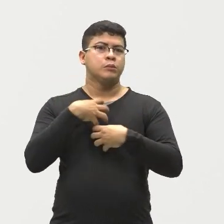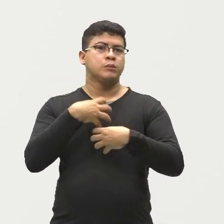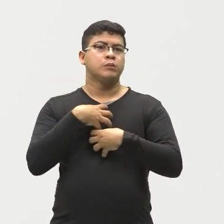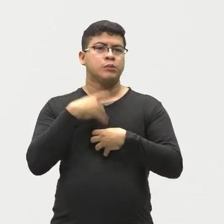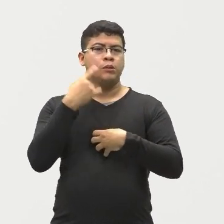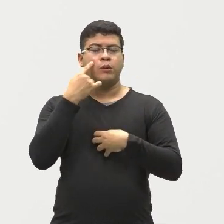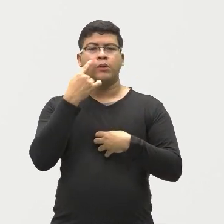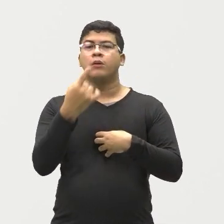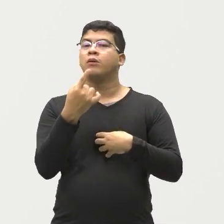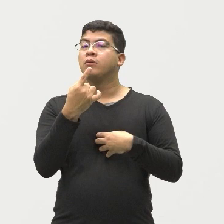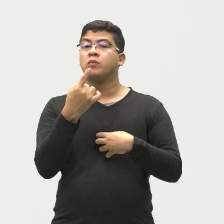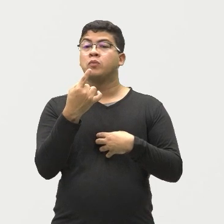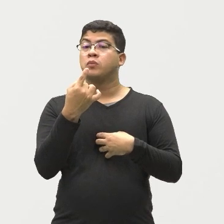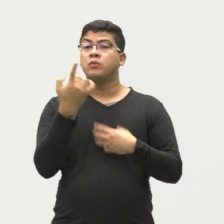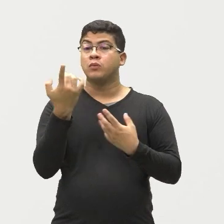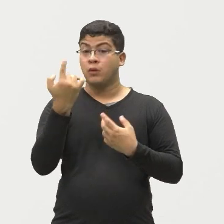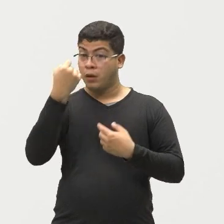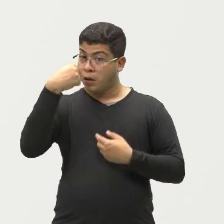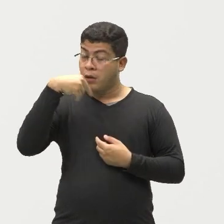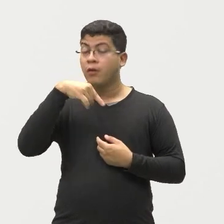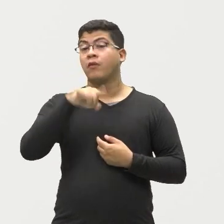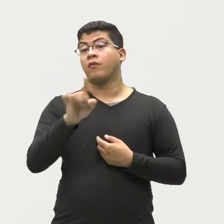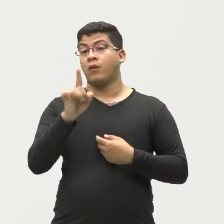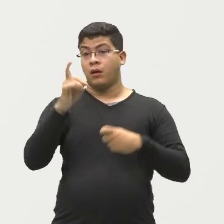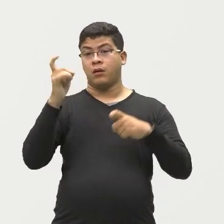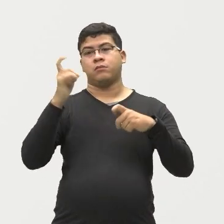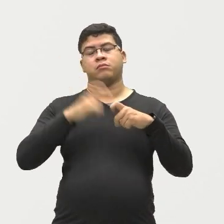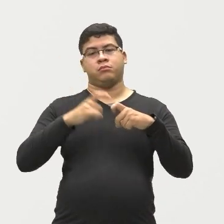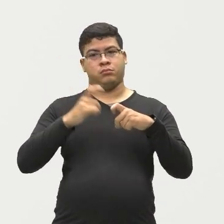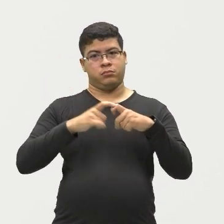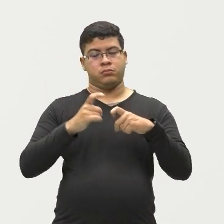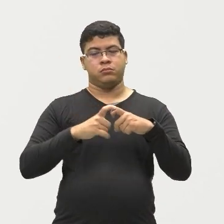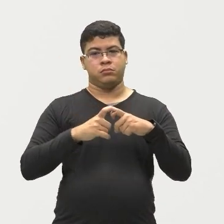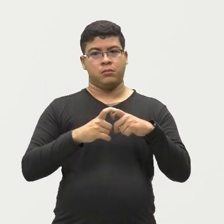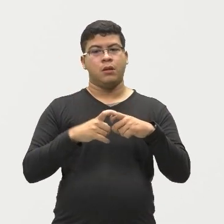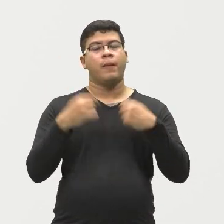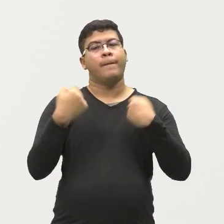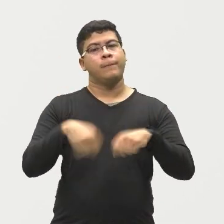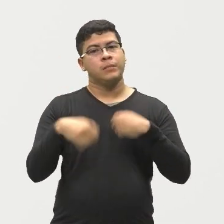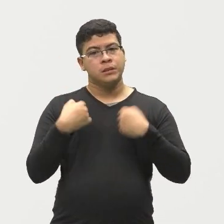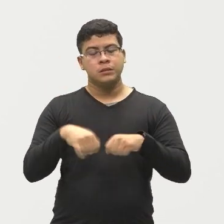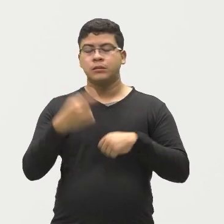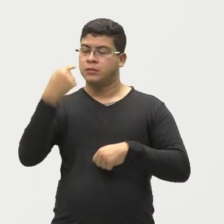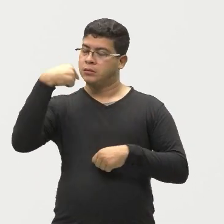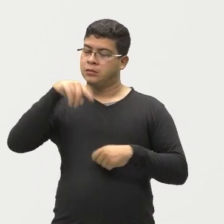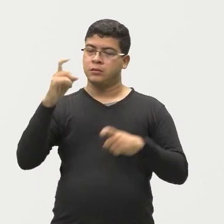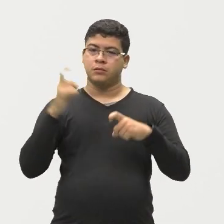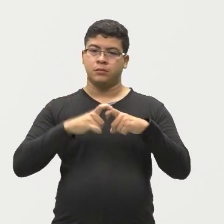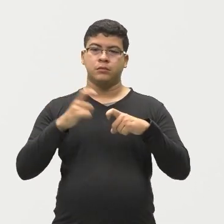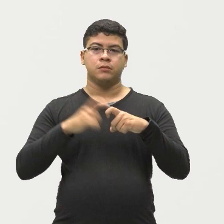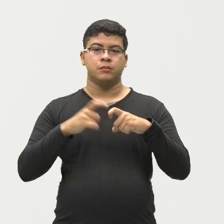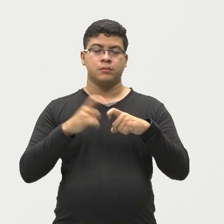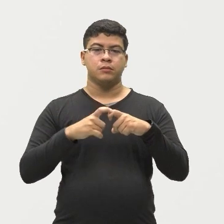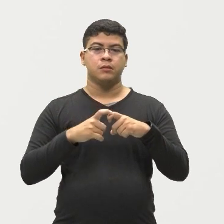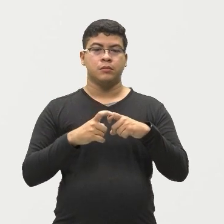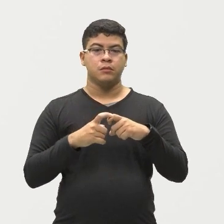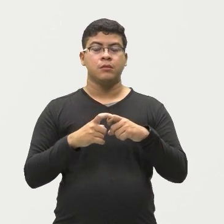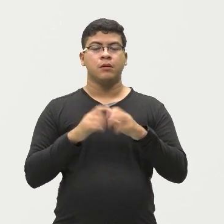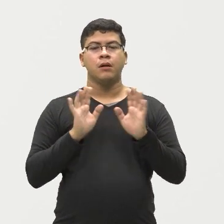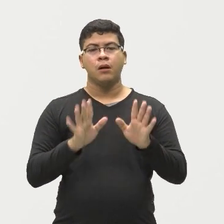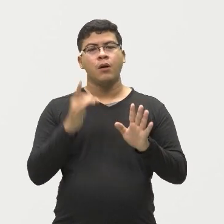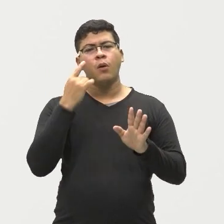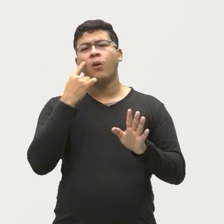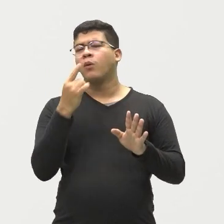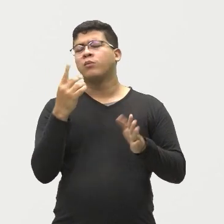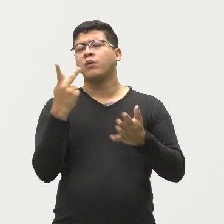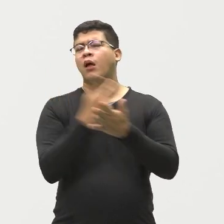sintomas apresentados pela pessoa e ir ao médico, tá? Qualquer sintoma ali que está errado, vou